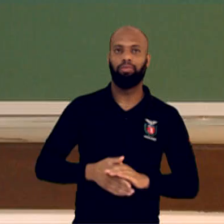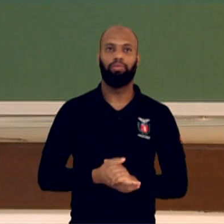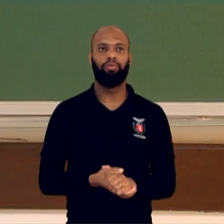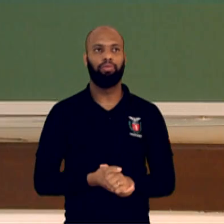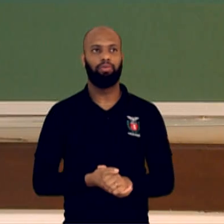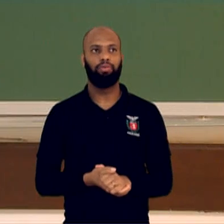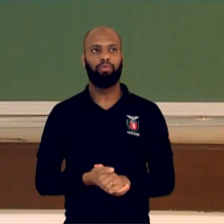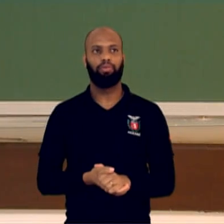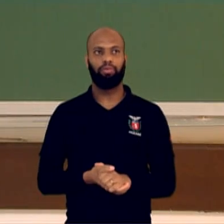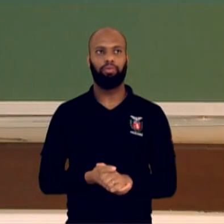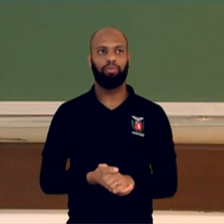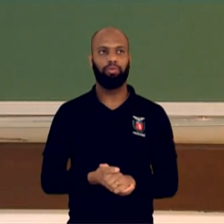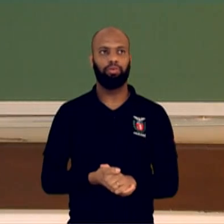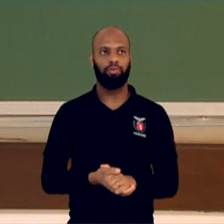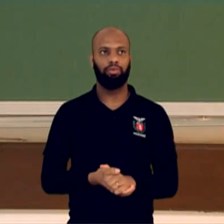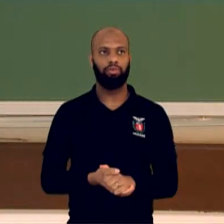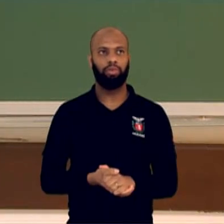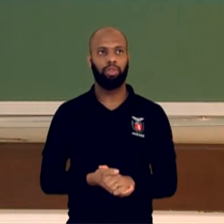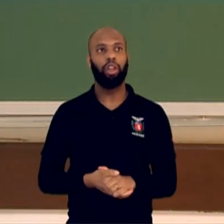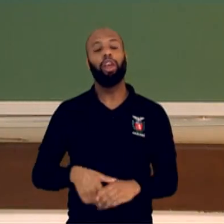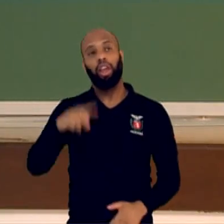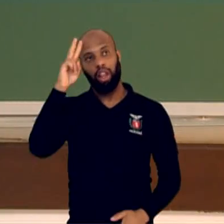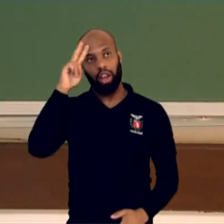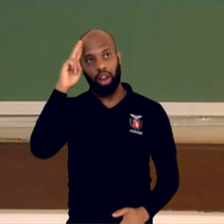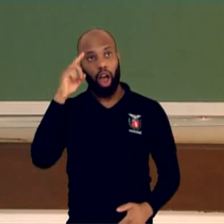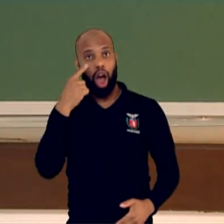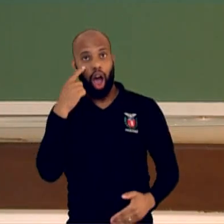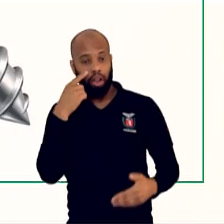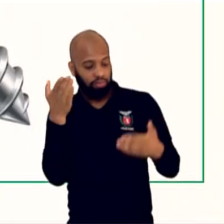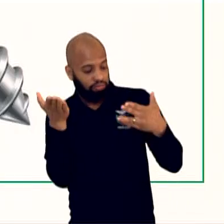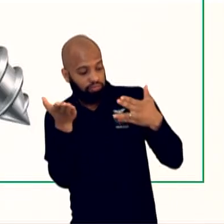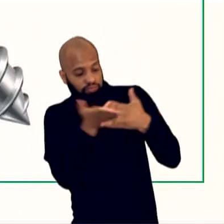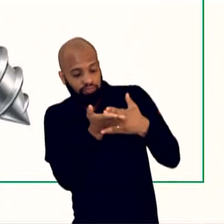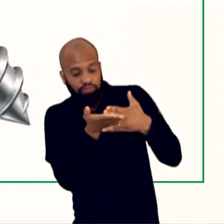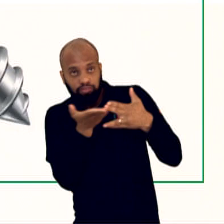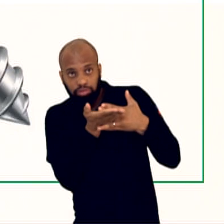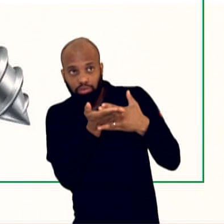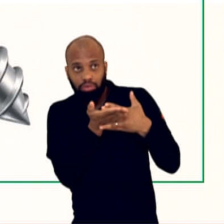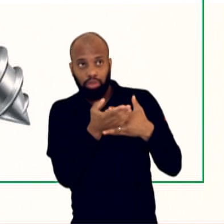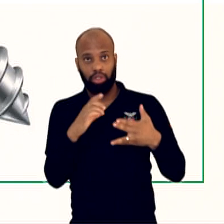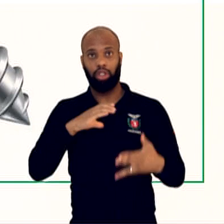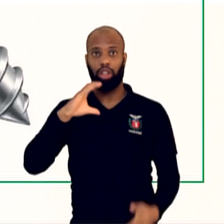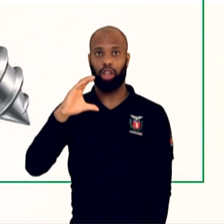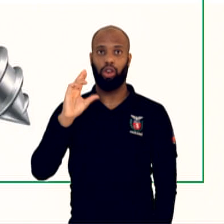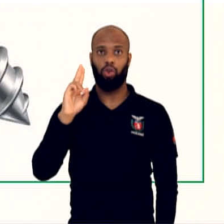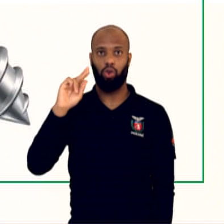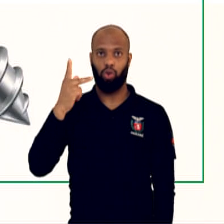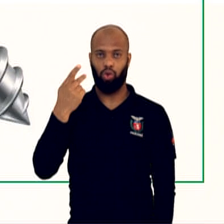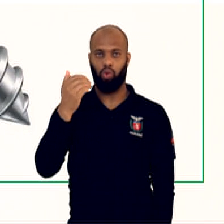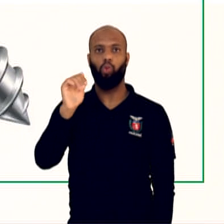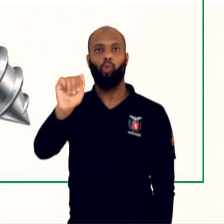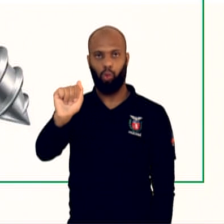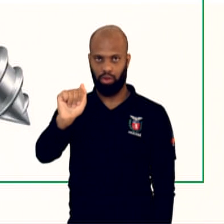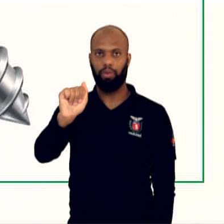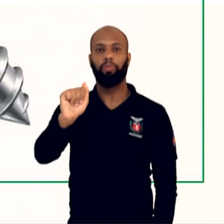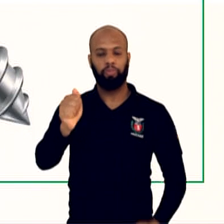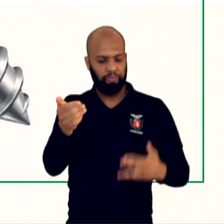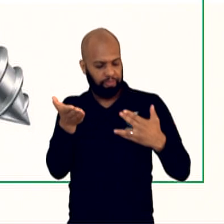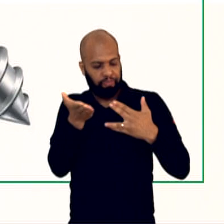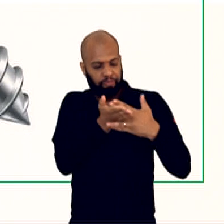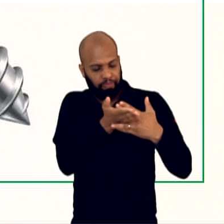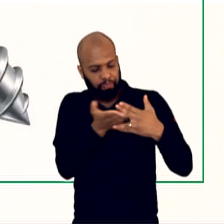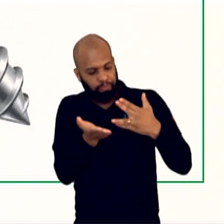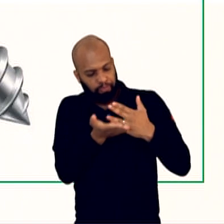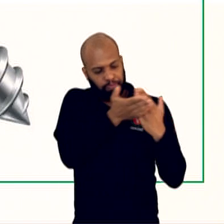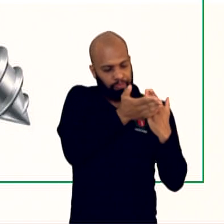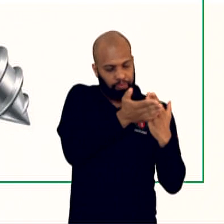respectivamente. Certo? Então vamos lembrar os dois, a cunha e o parafuso. Então aqui a gente está vendo um exemplo bem rústico, inclusive, de cunha, né? Ela